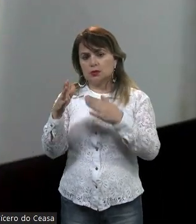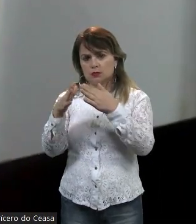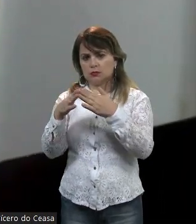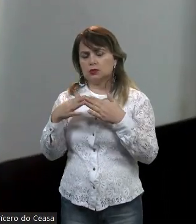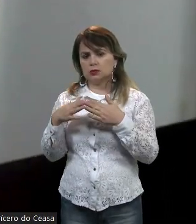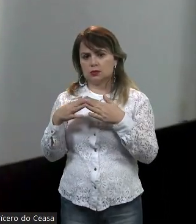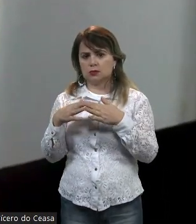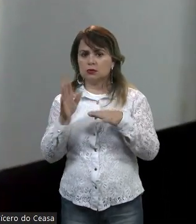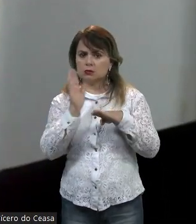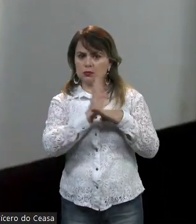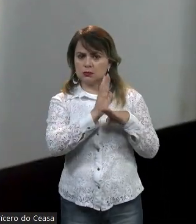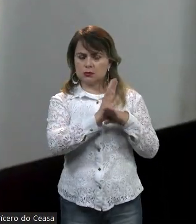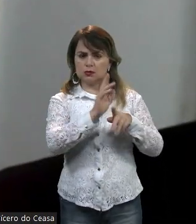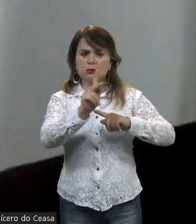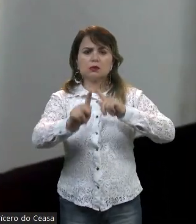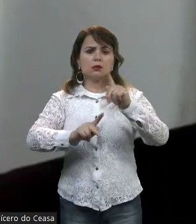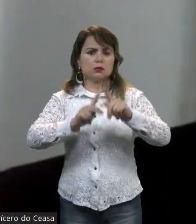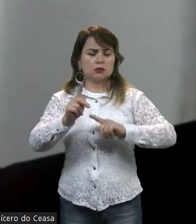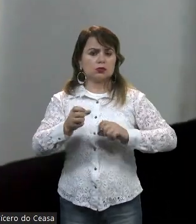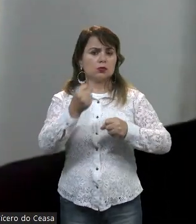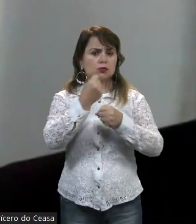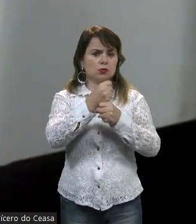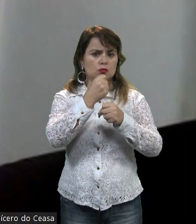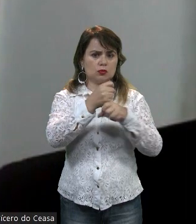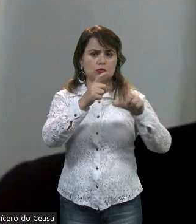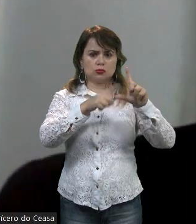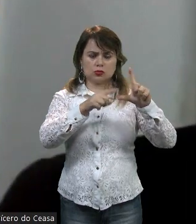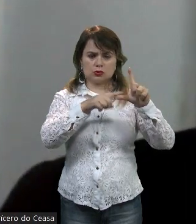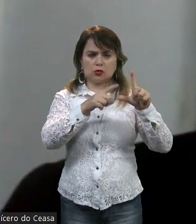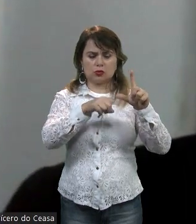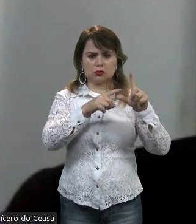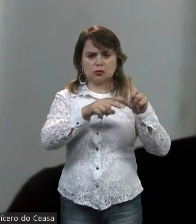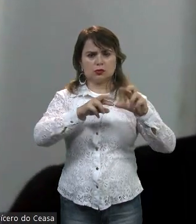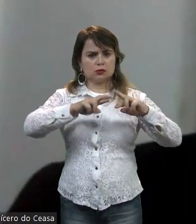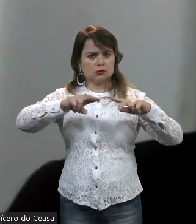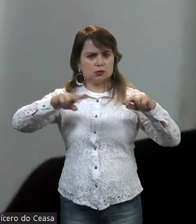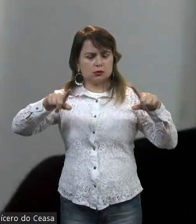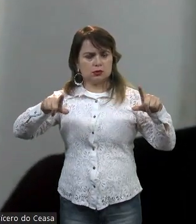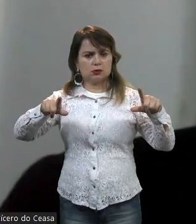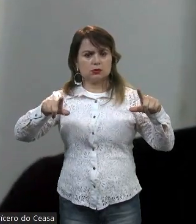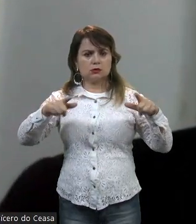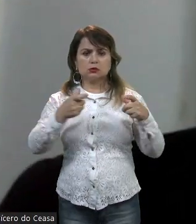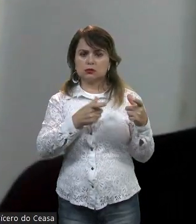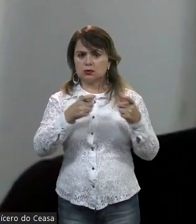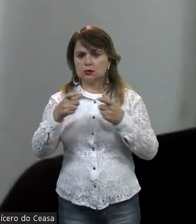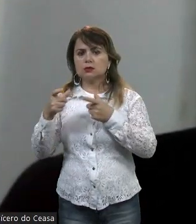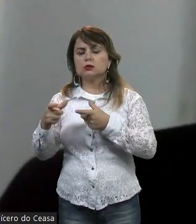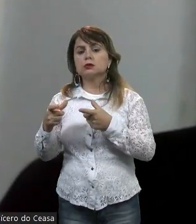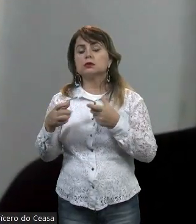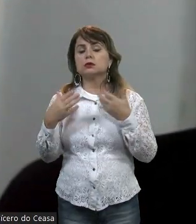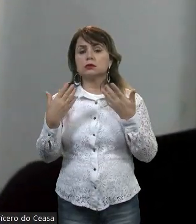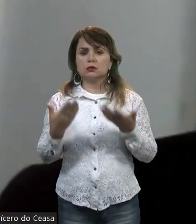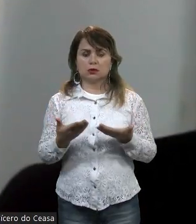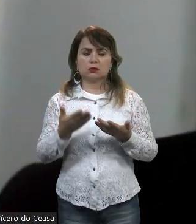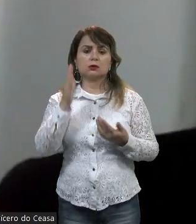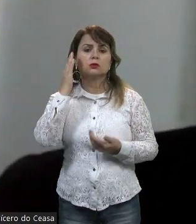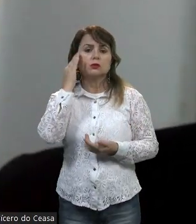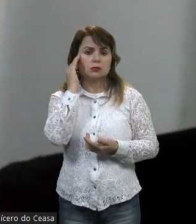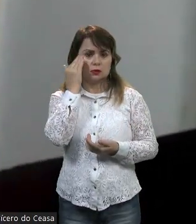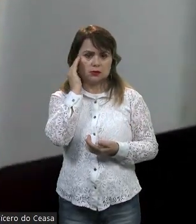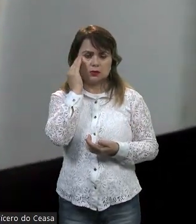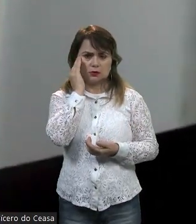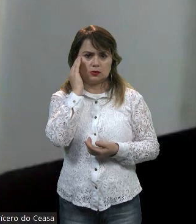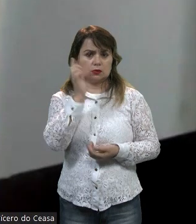nossa população, aos comerciantes, etc. Eu acho que eu entendo o que